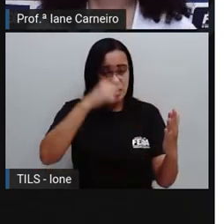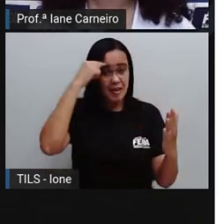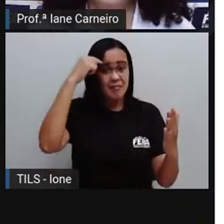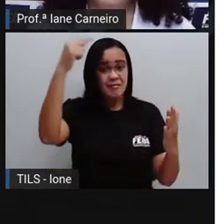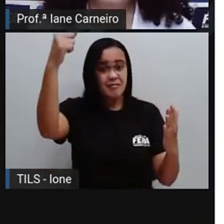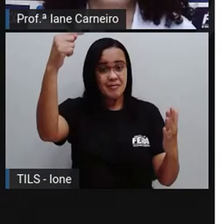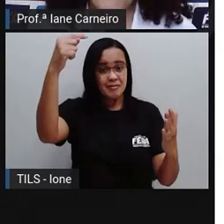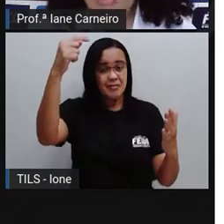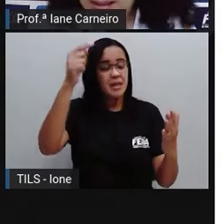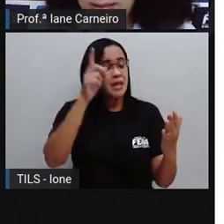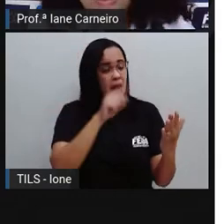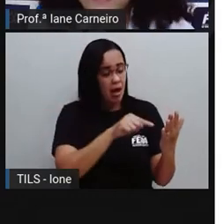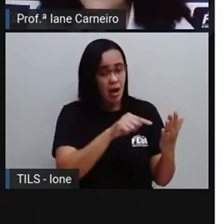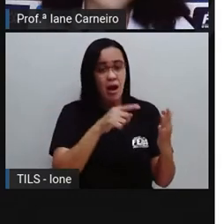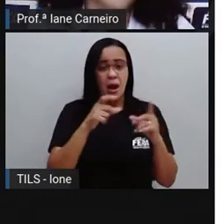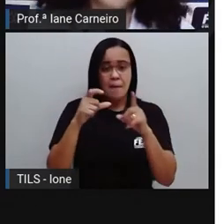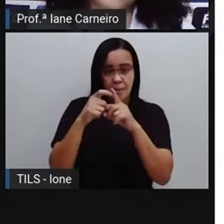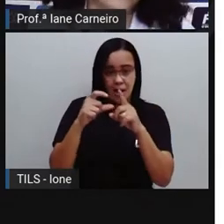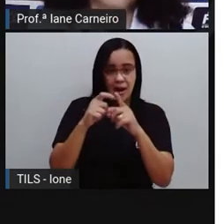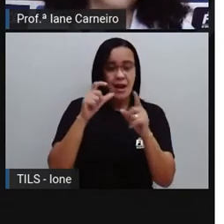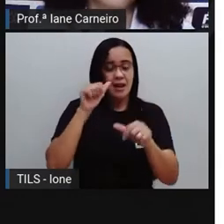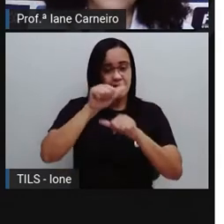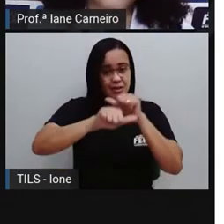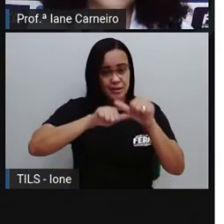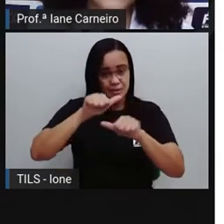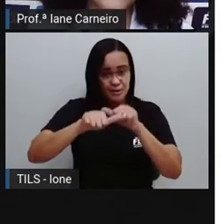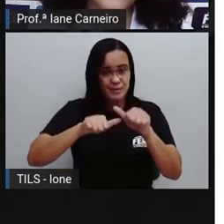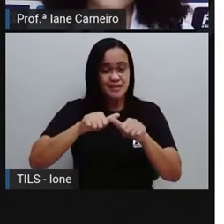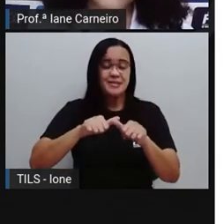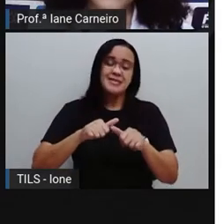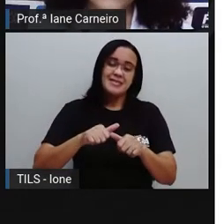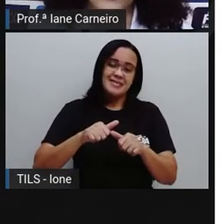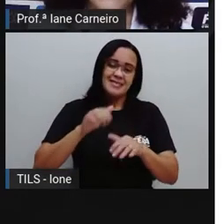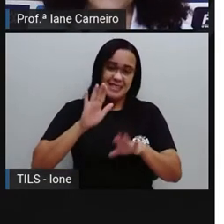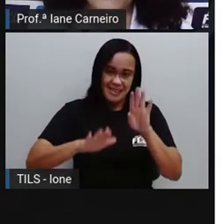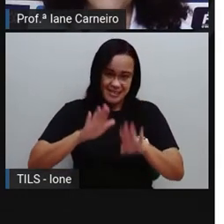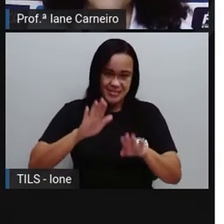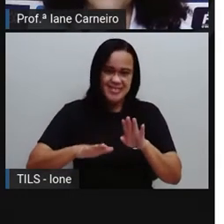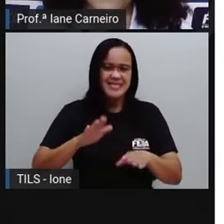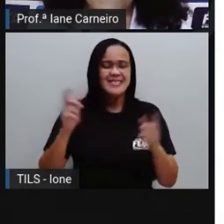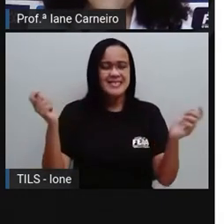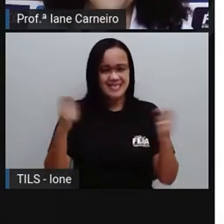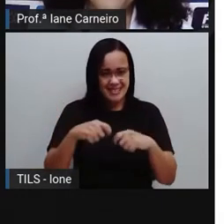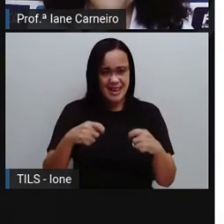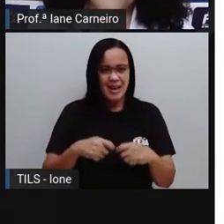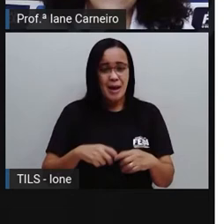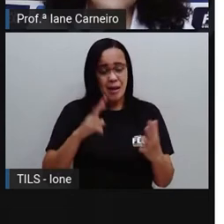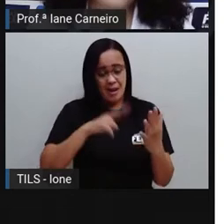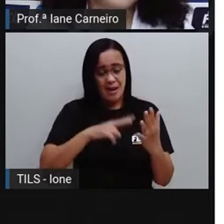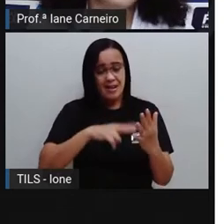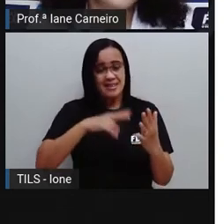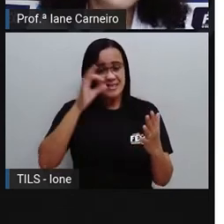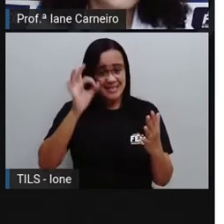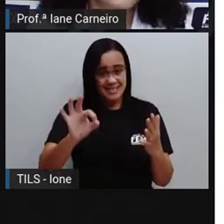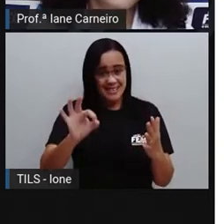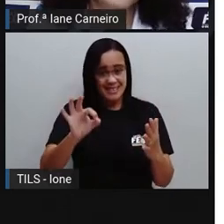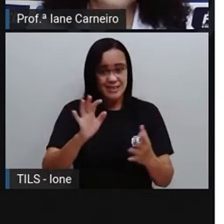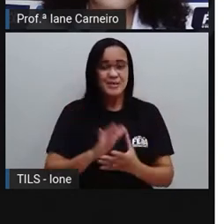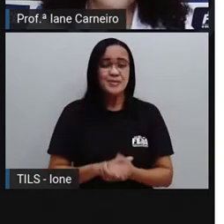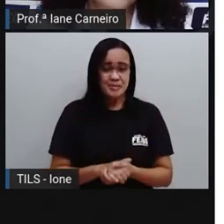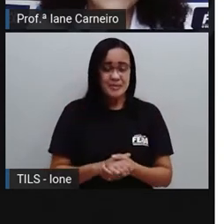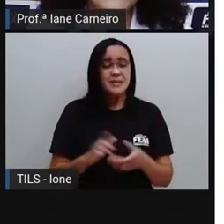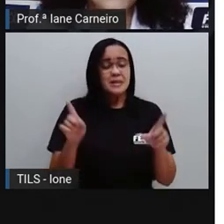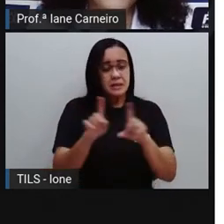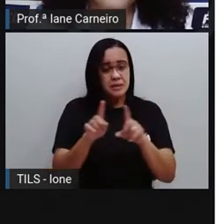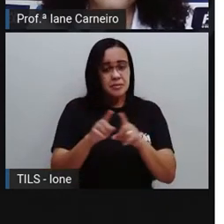isso porque né É assim que a gente vai aprendendo a escrever esses corretamente e aqui com a letra C